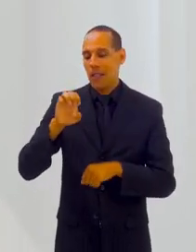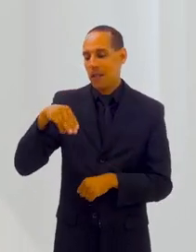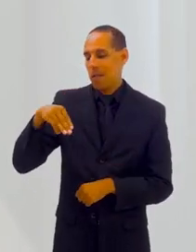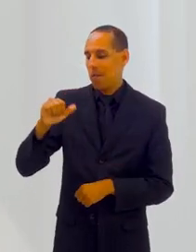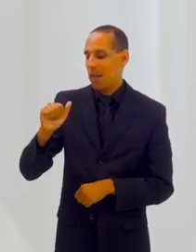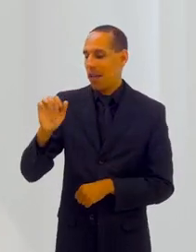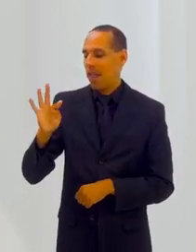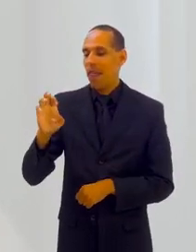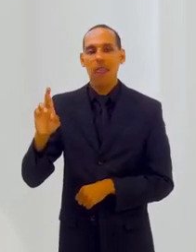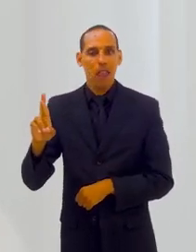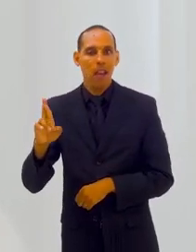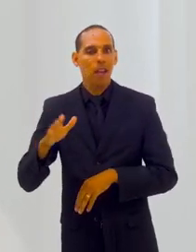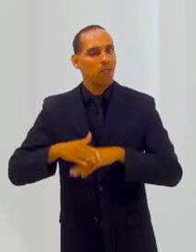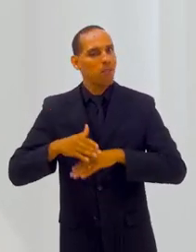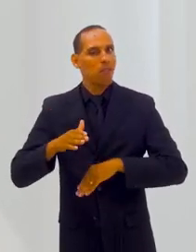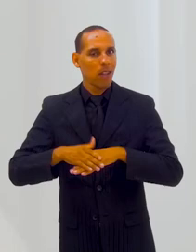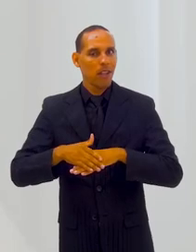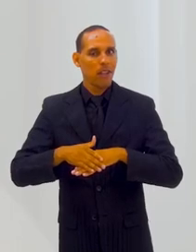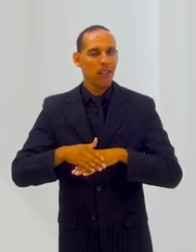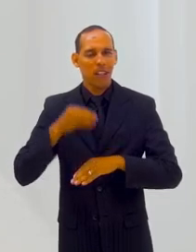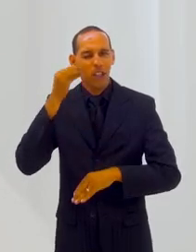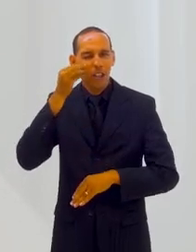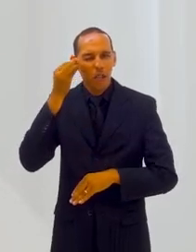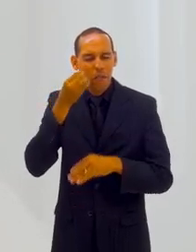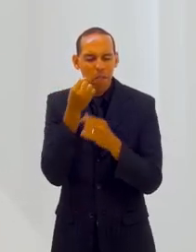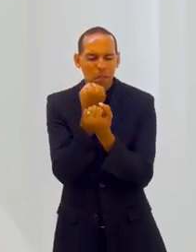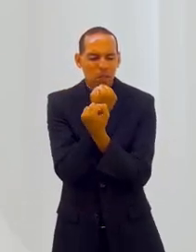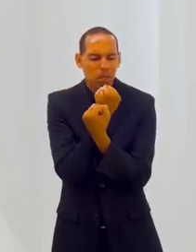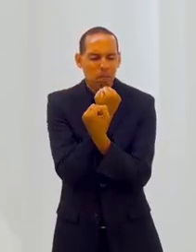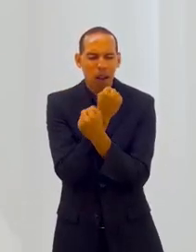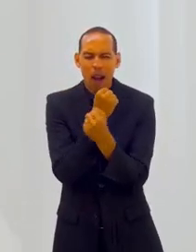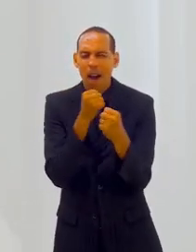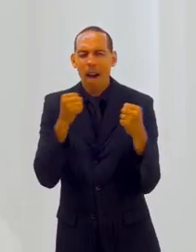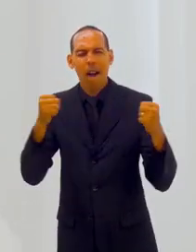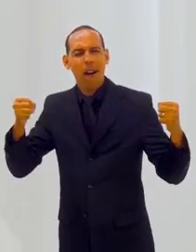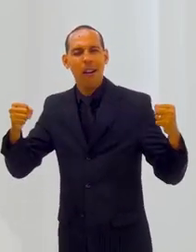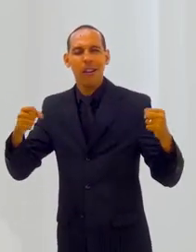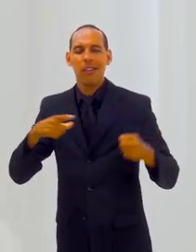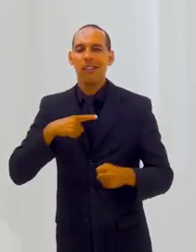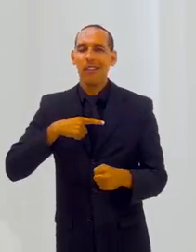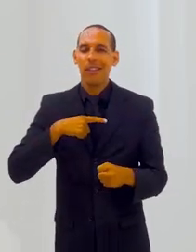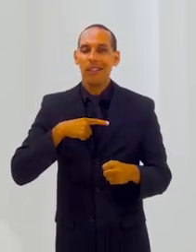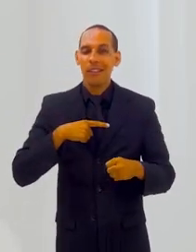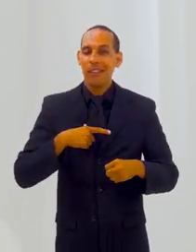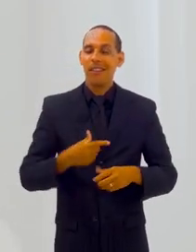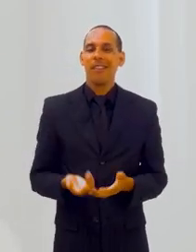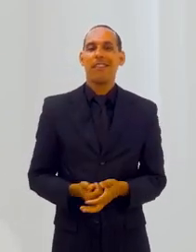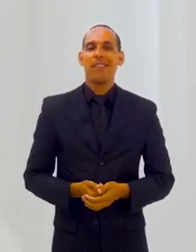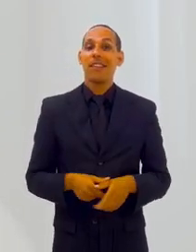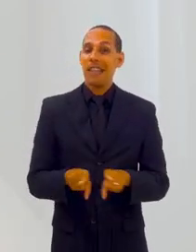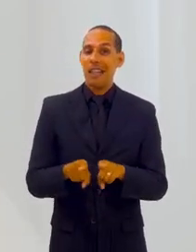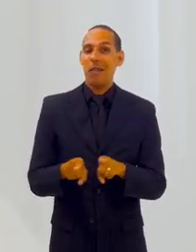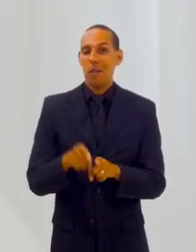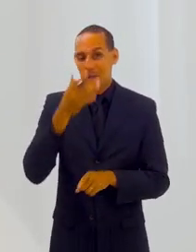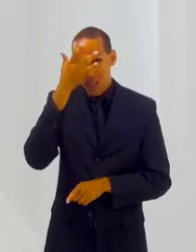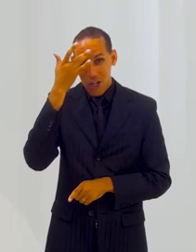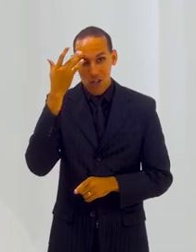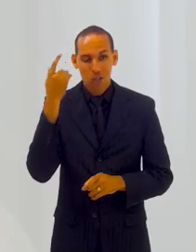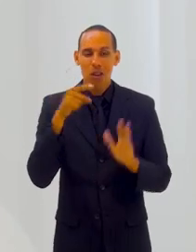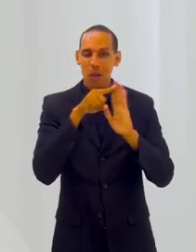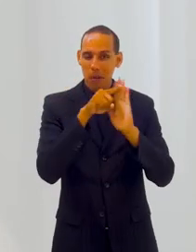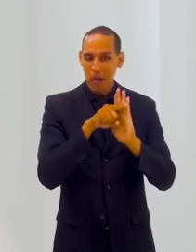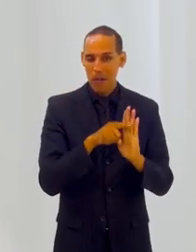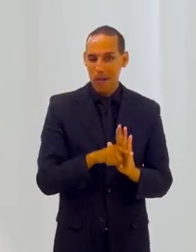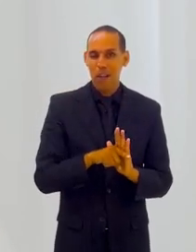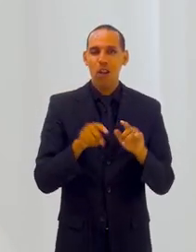Emater, com uma experiência vastíssima, com um quadro de pesquisadores